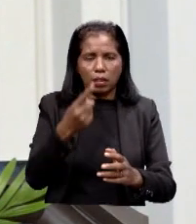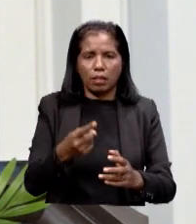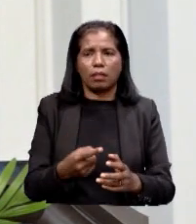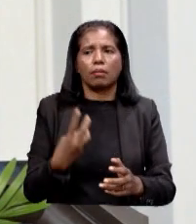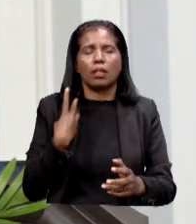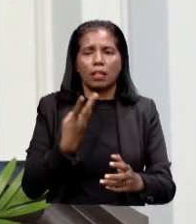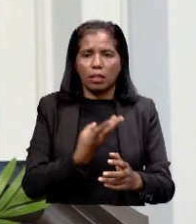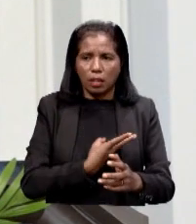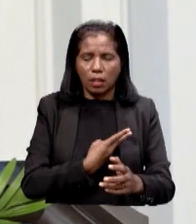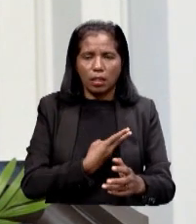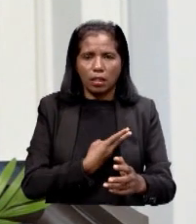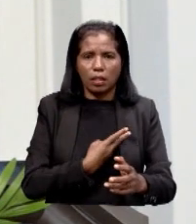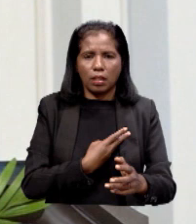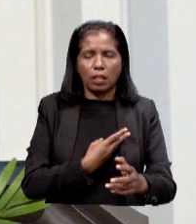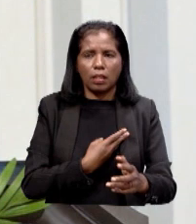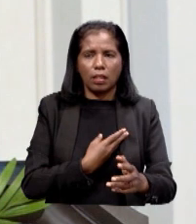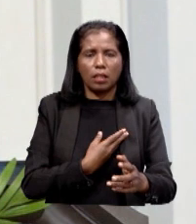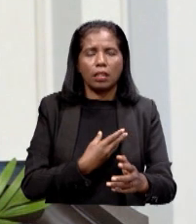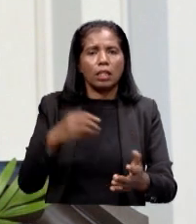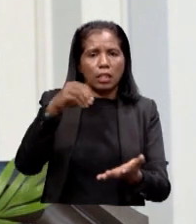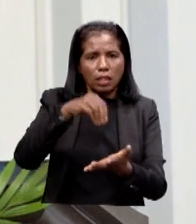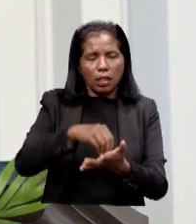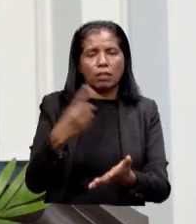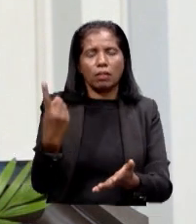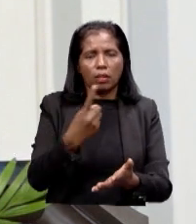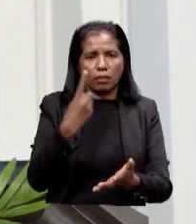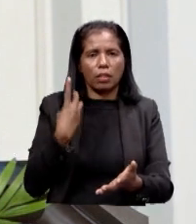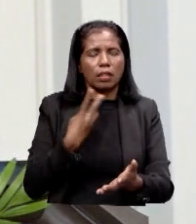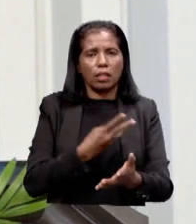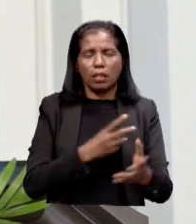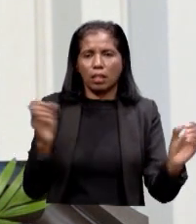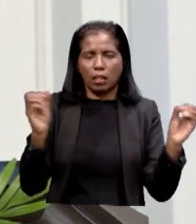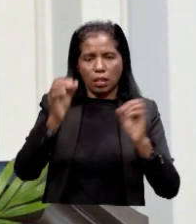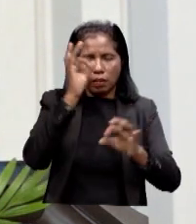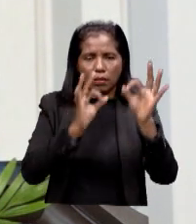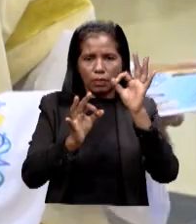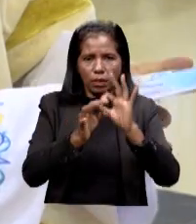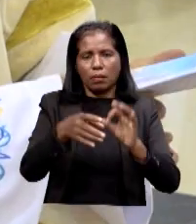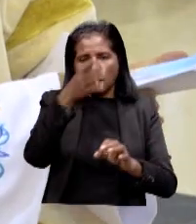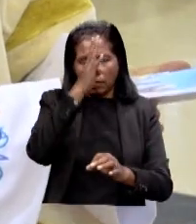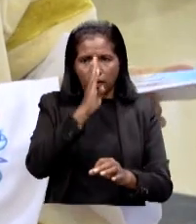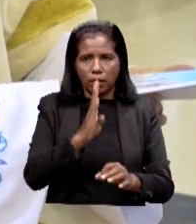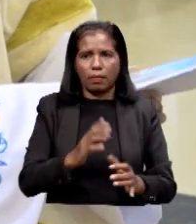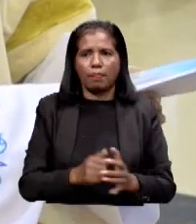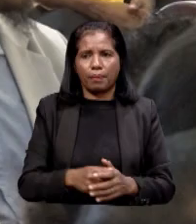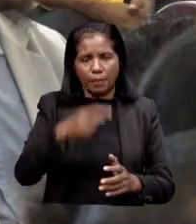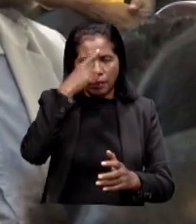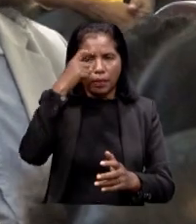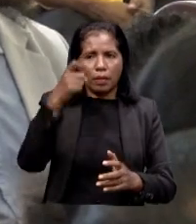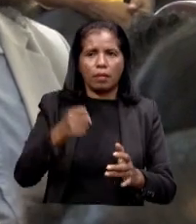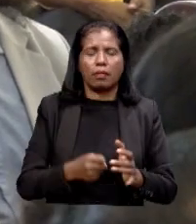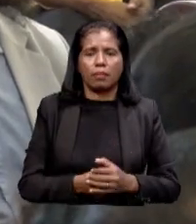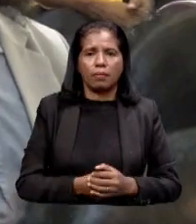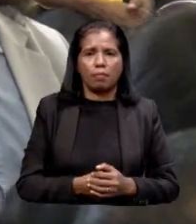de la para. Hatuna na fate ita de infidelidade ba maroma. Tamba ia